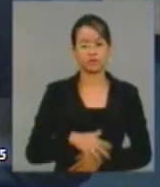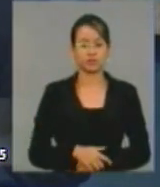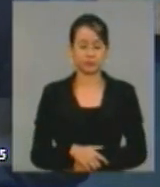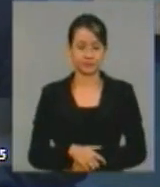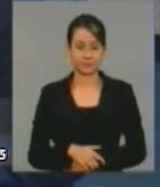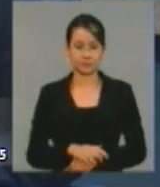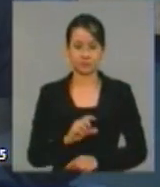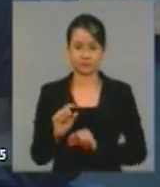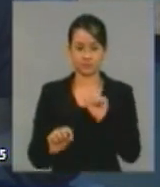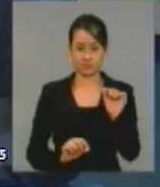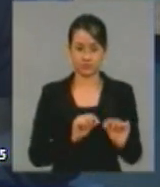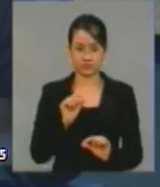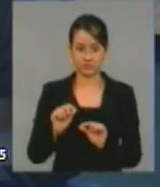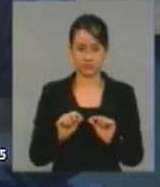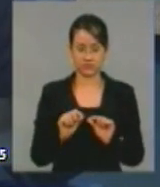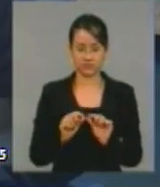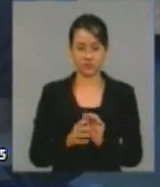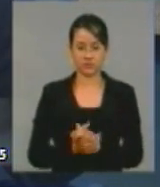lado.